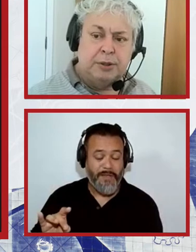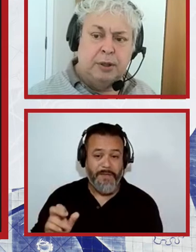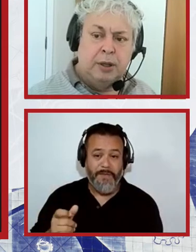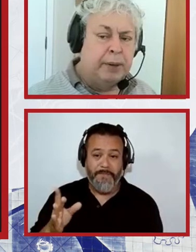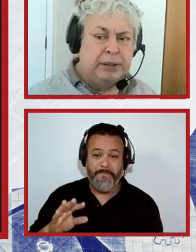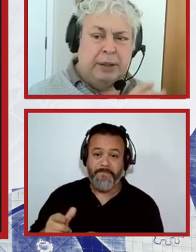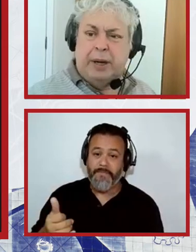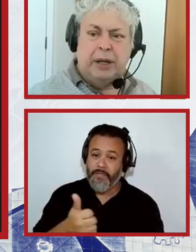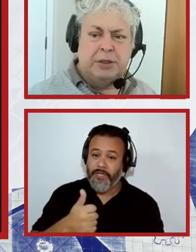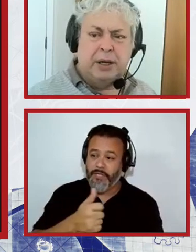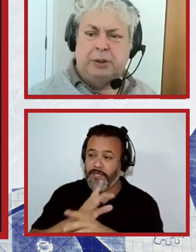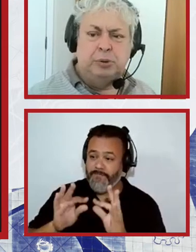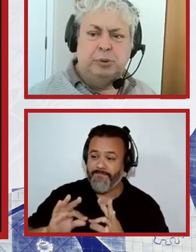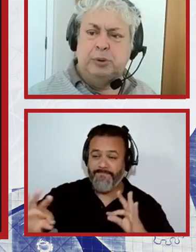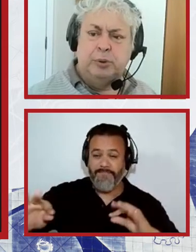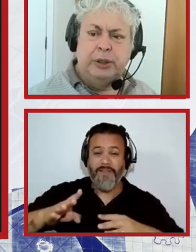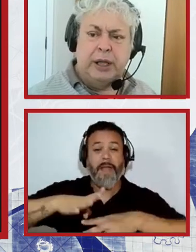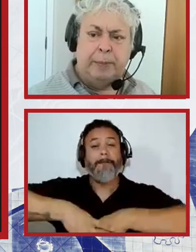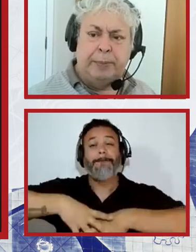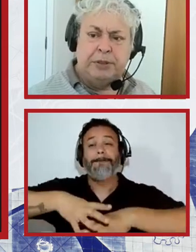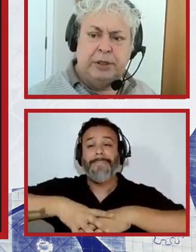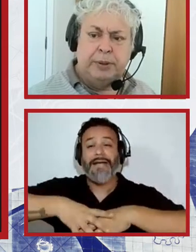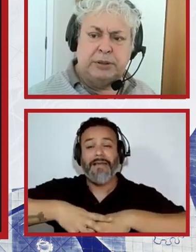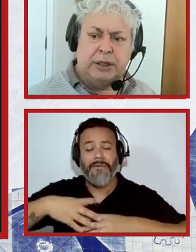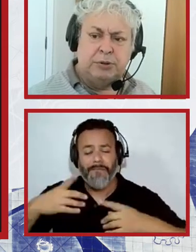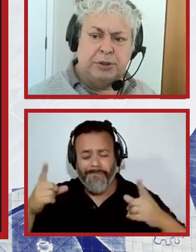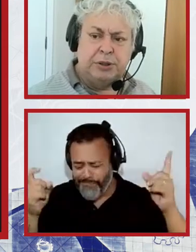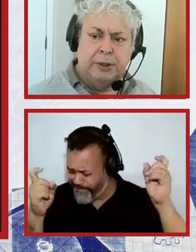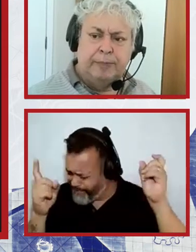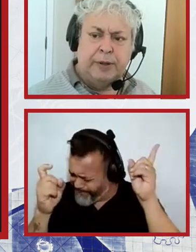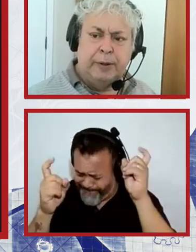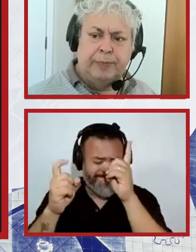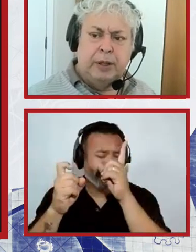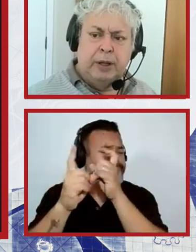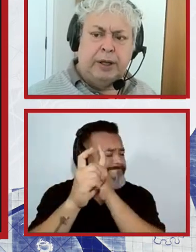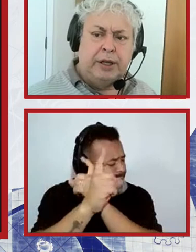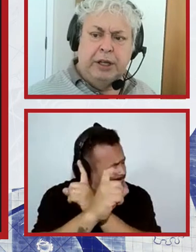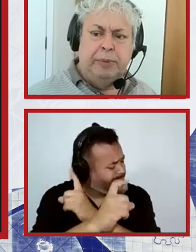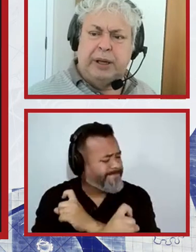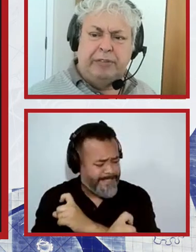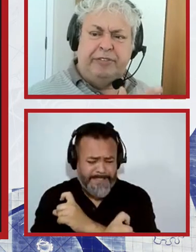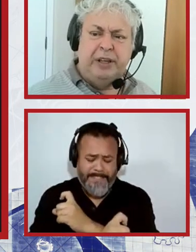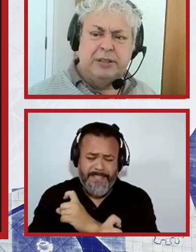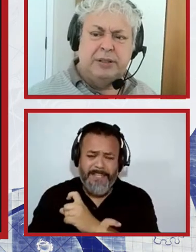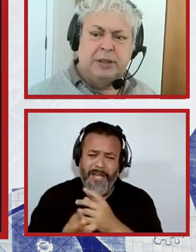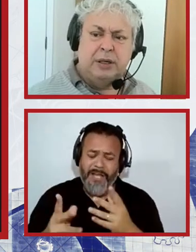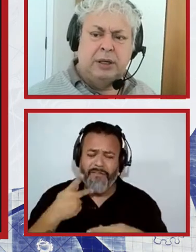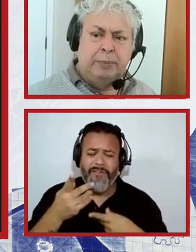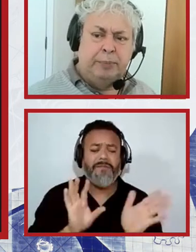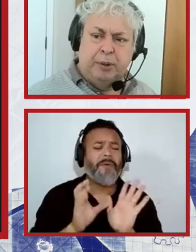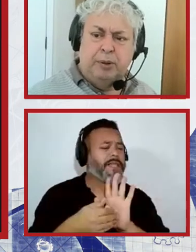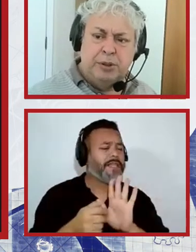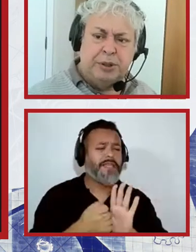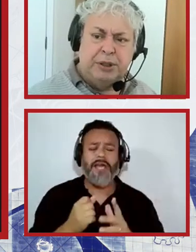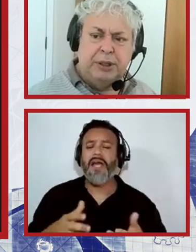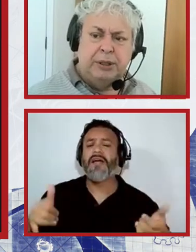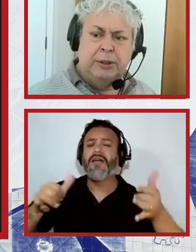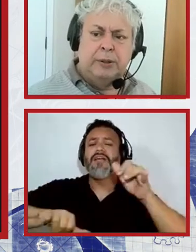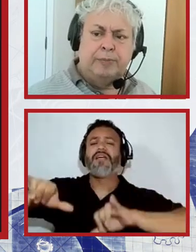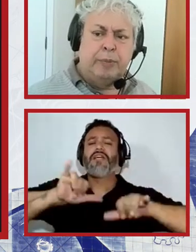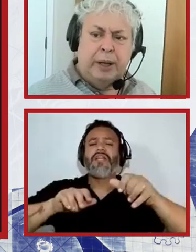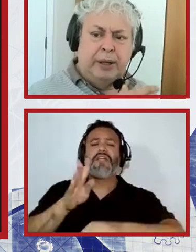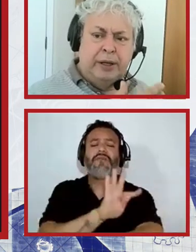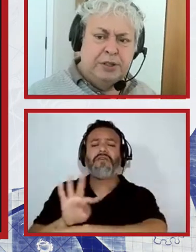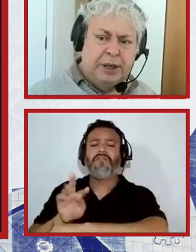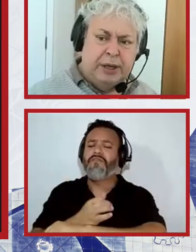puramente textuais. Matemática, é duro o intérprete de Libras traduzir, né? Química, física,